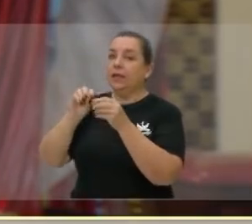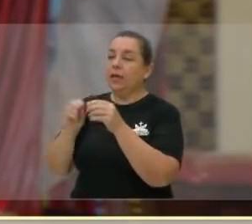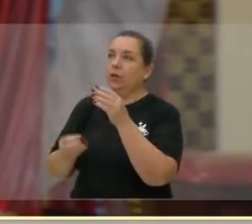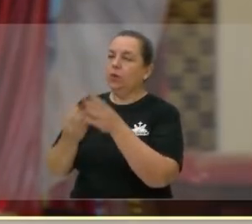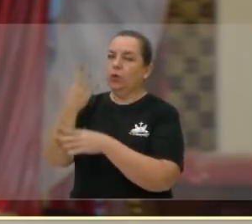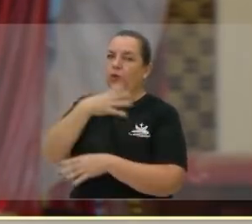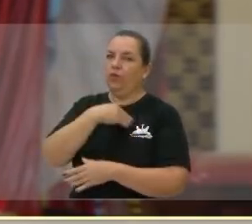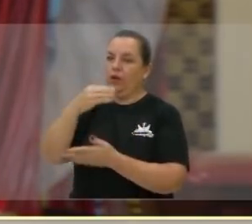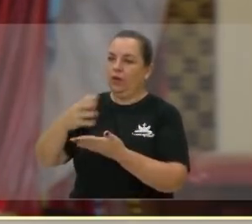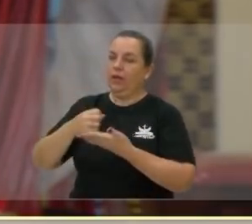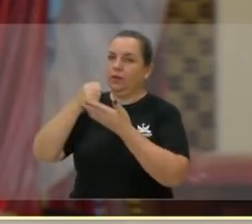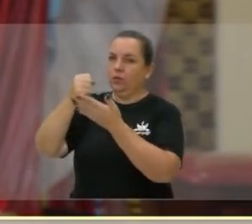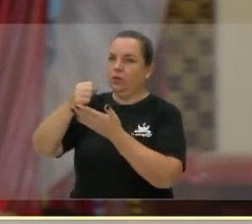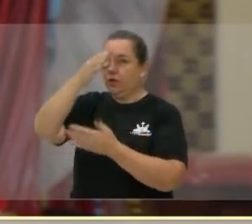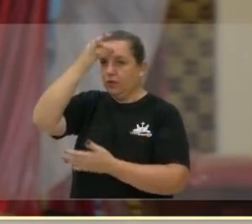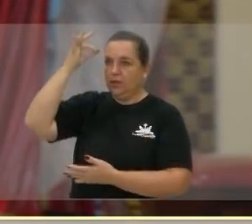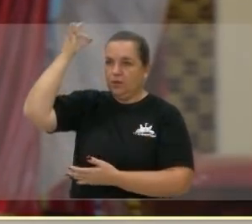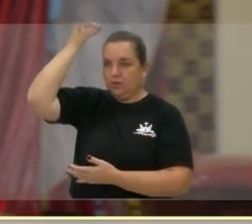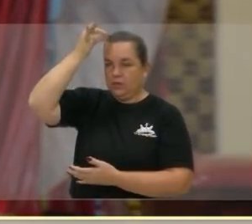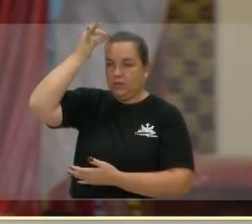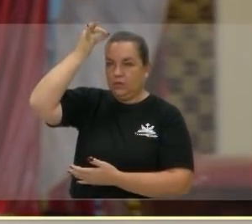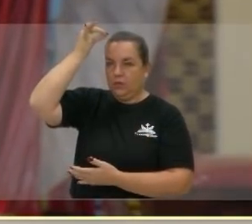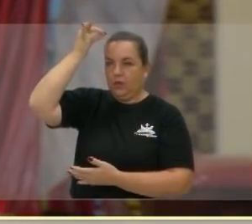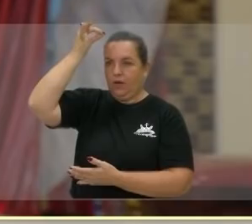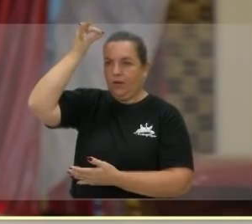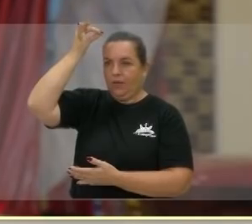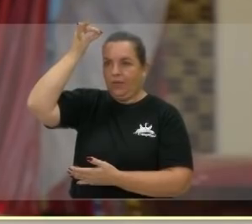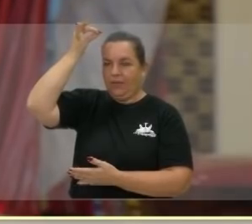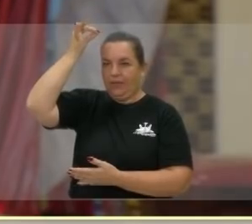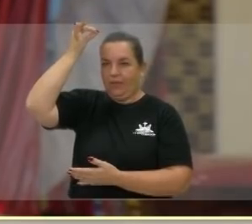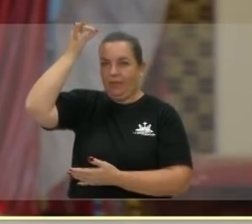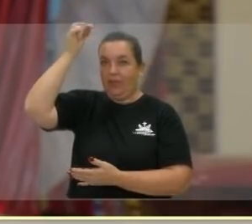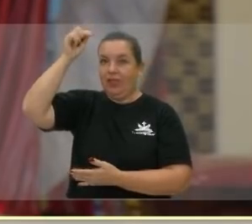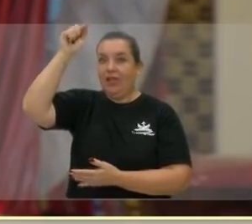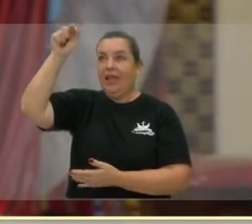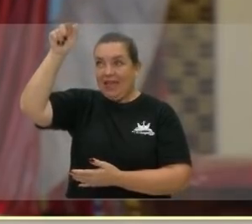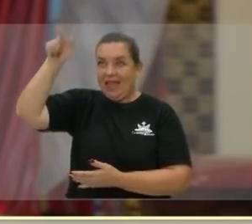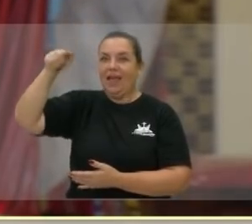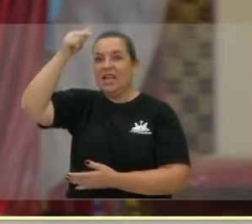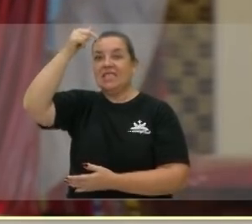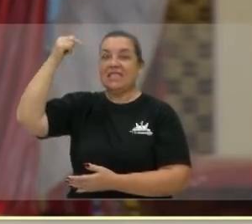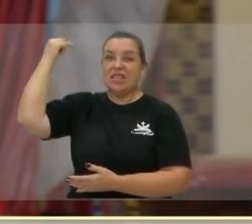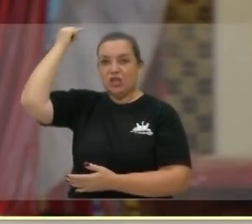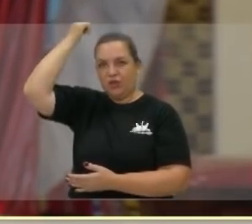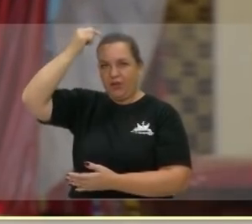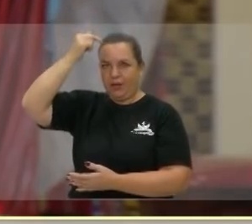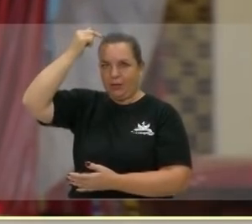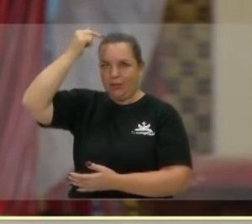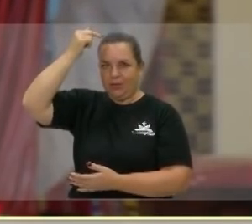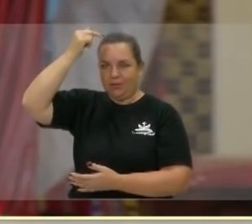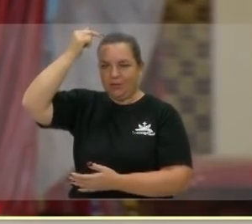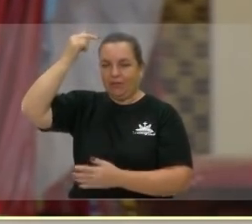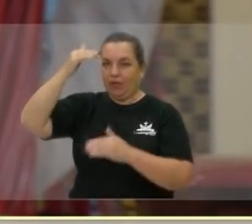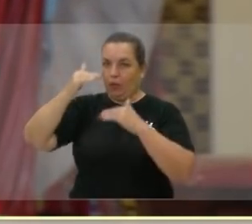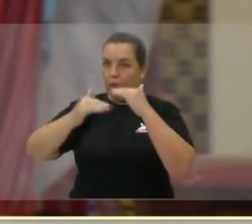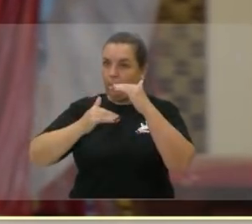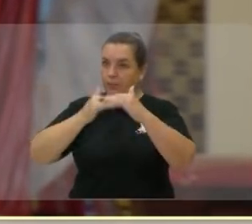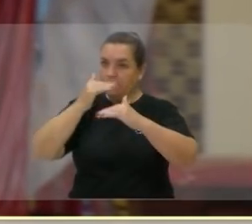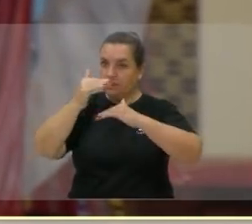Redentor e o Espírito Santo é o Santificador. E no processo